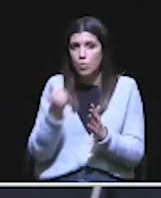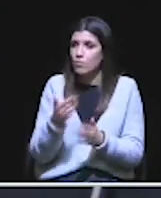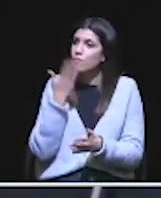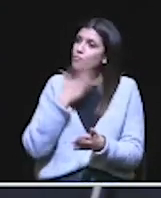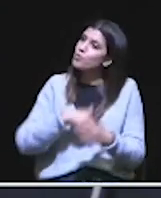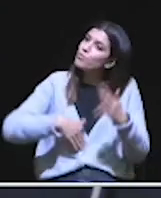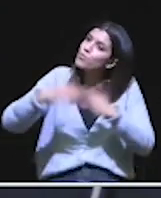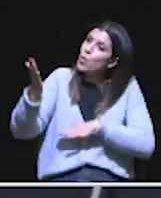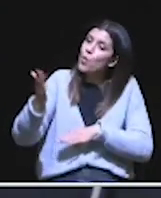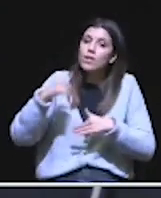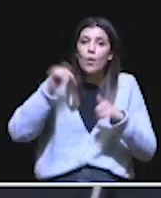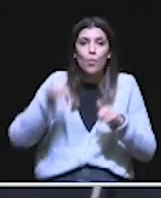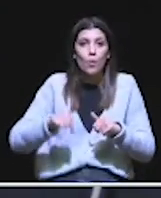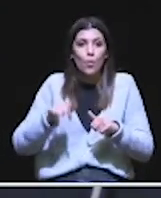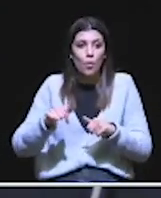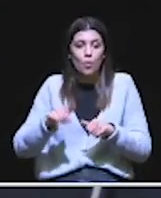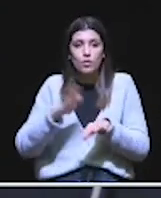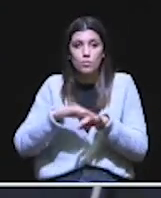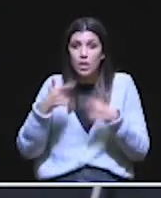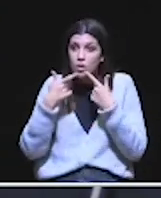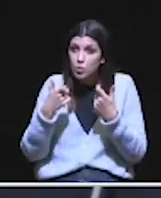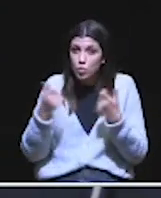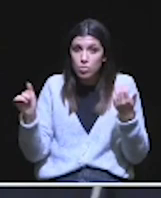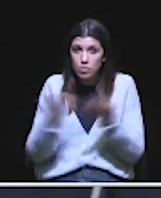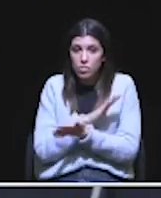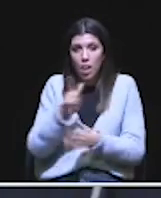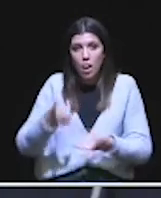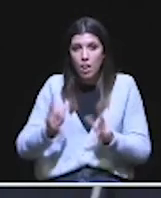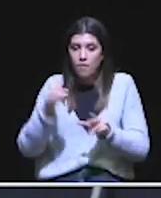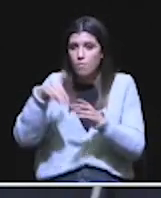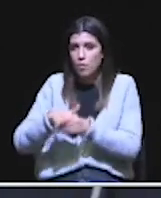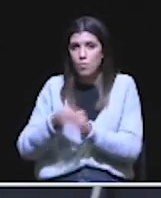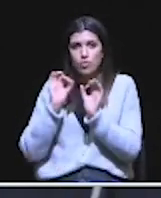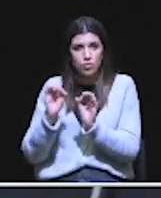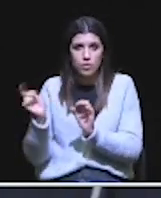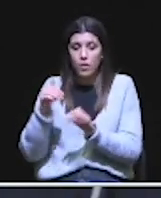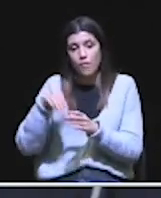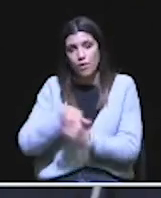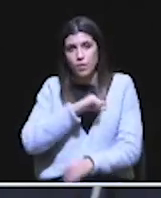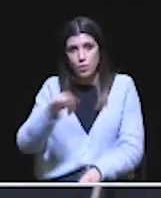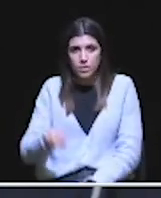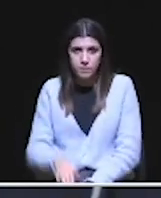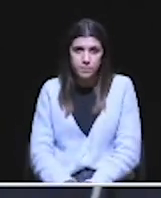branca e, por isso, hoje, com tudo o que tem vindo a público, o LIVRE não poderá acompanhar esta proposta e votaremos contra.